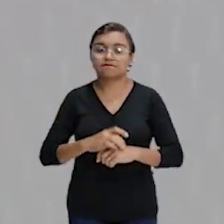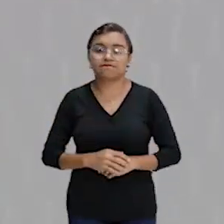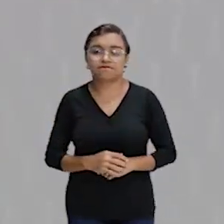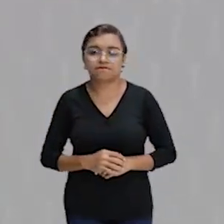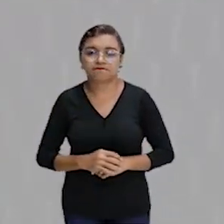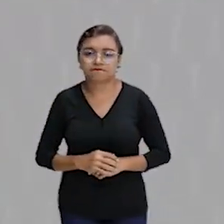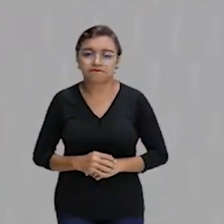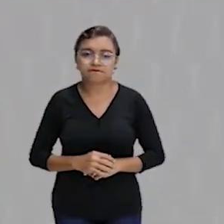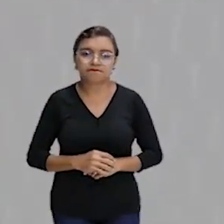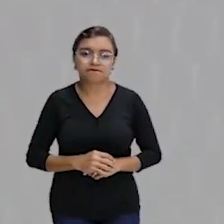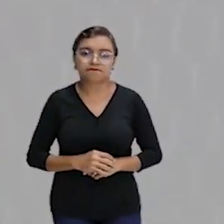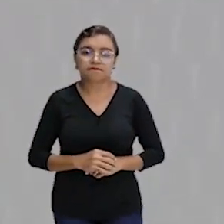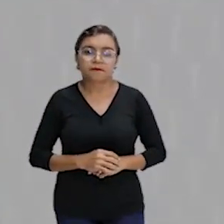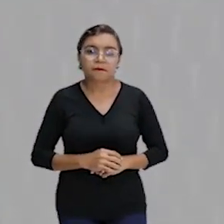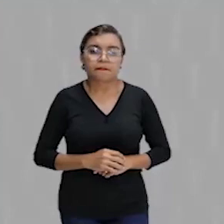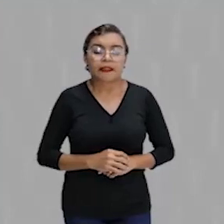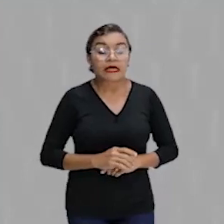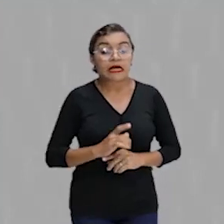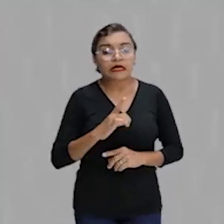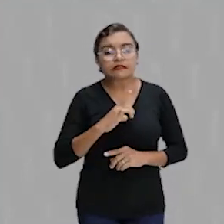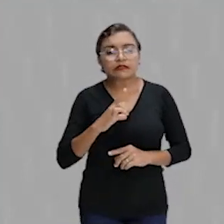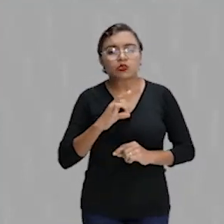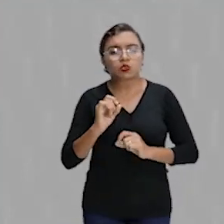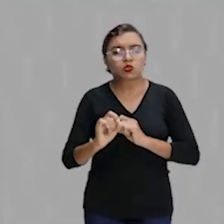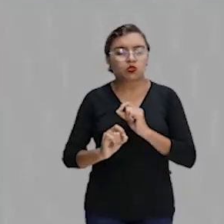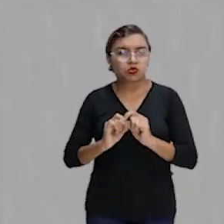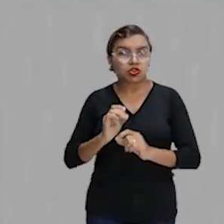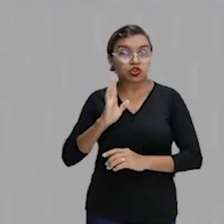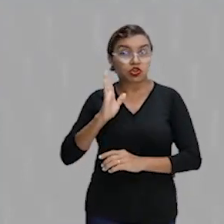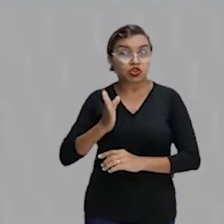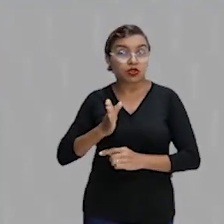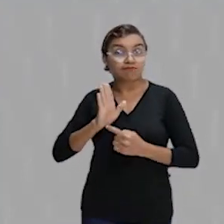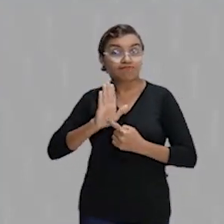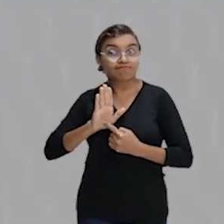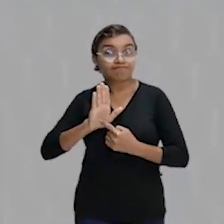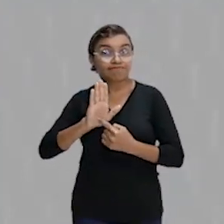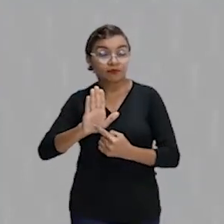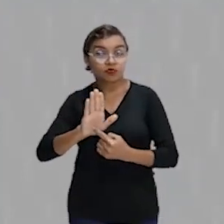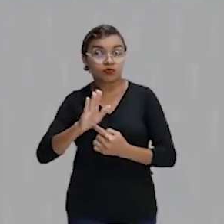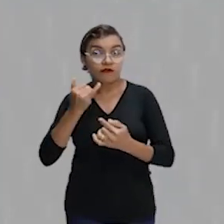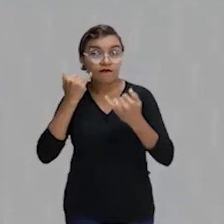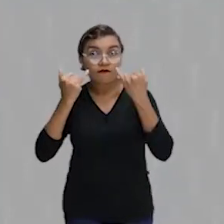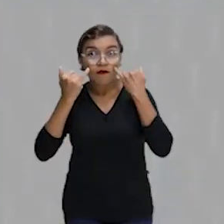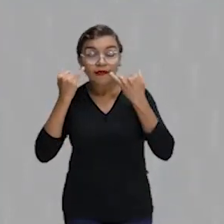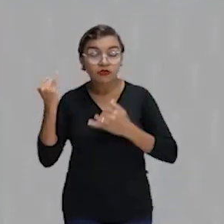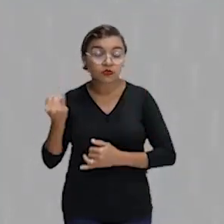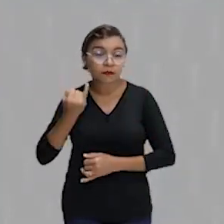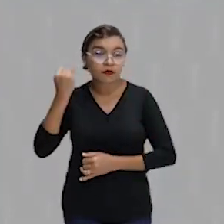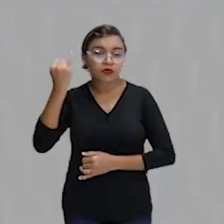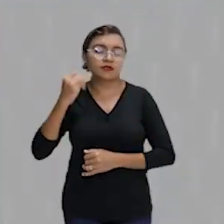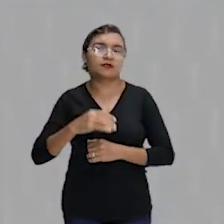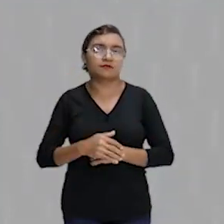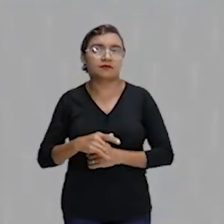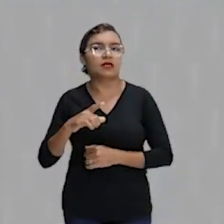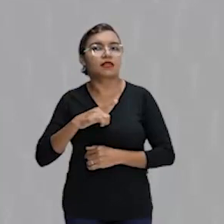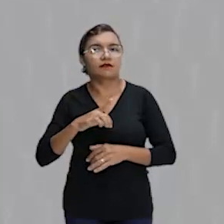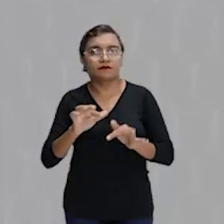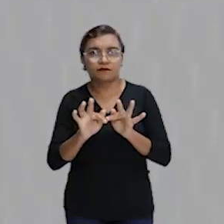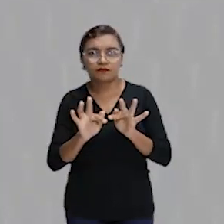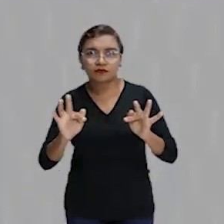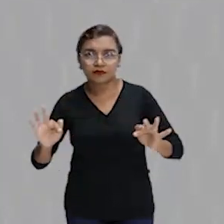do enunciado aqui, ele já disse para nós muita informação importante. Ele disse que é uma função